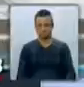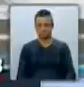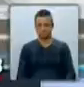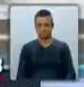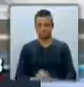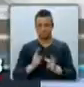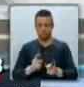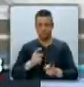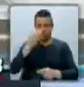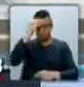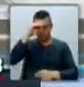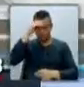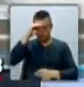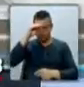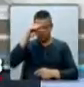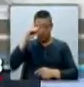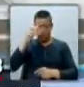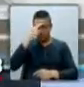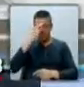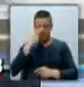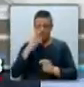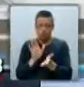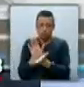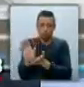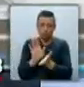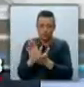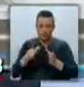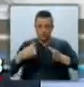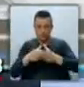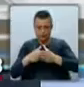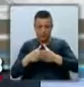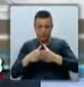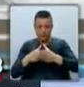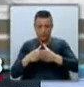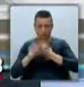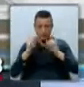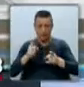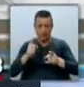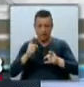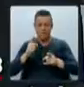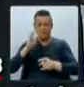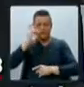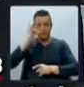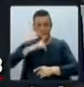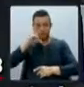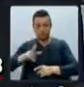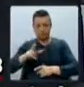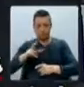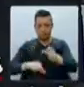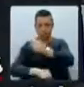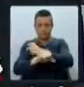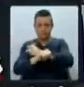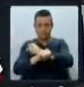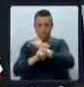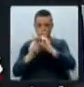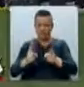o vitória foi suspenso por 10 dias pelo conselho de disciplina da federação portuguesa de futebol o treinador do vitória de guimarães é castigado por lesão da